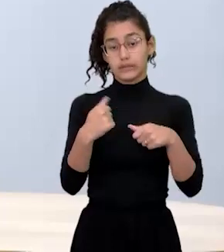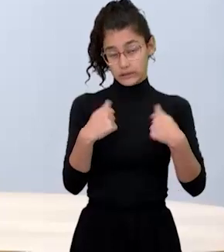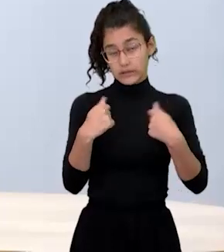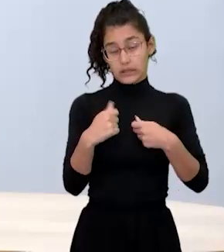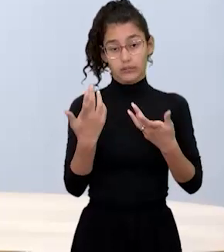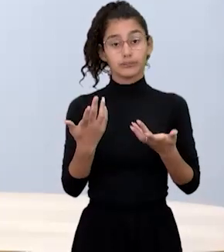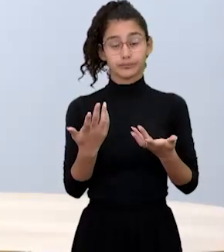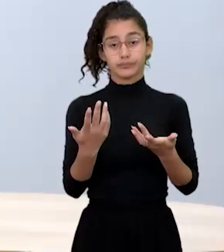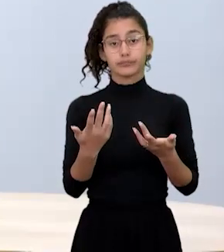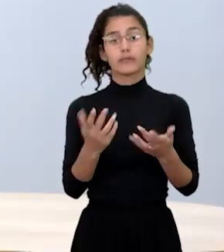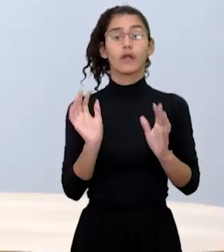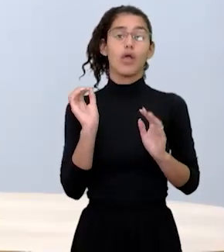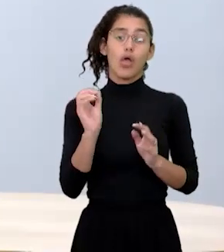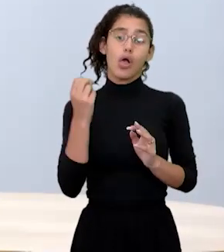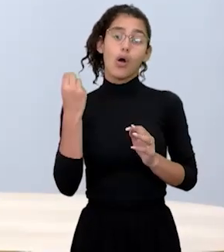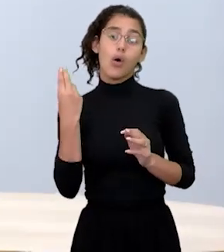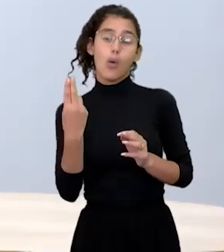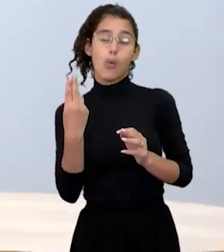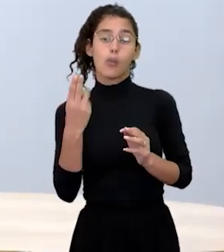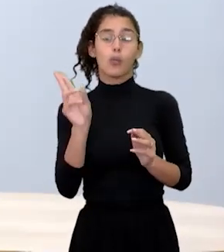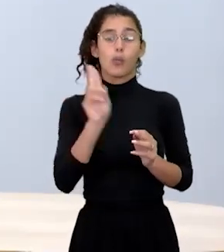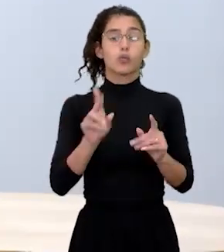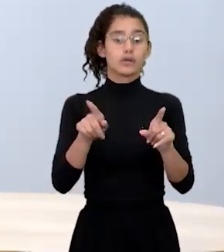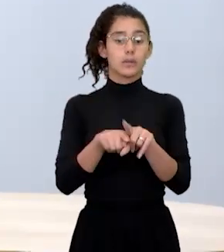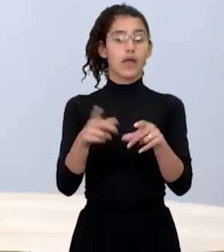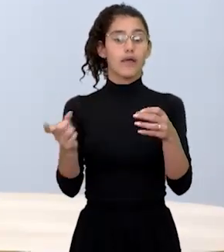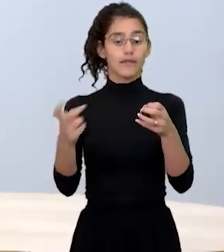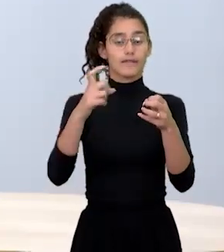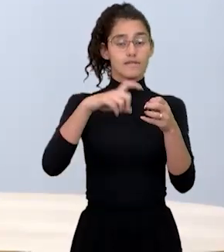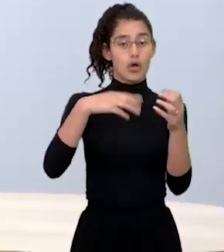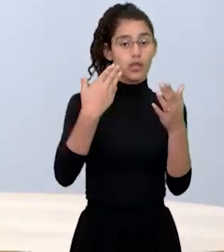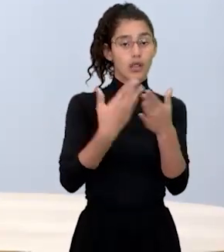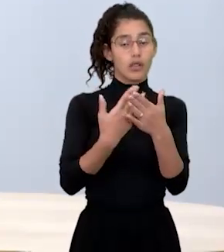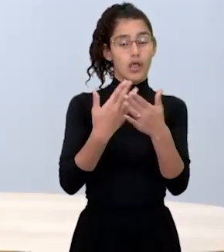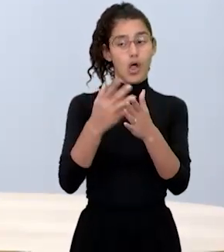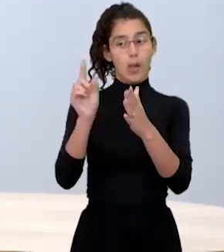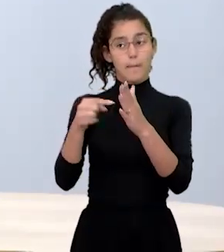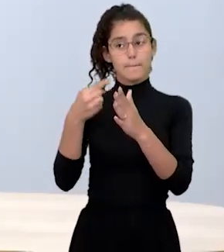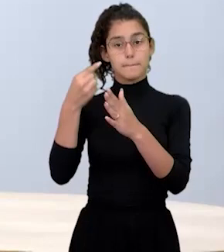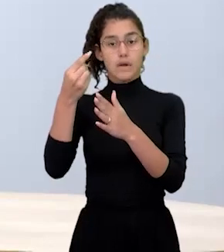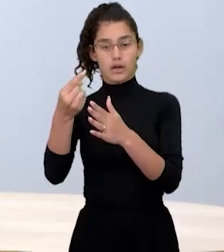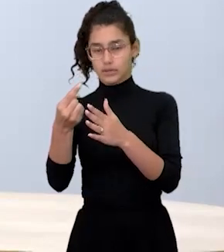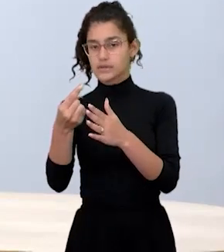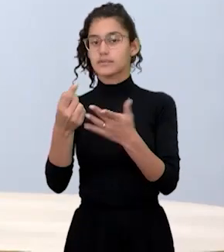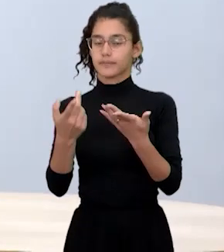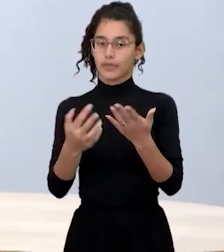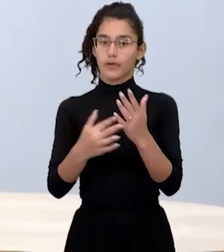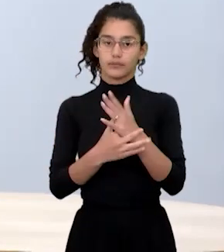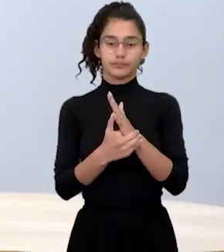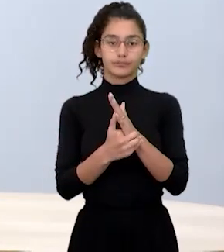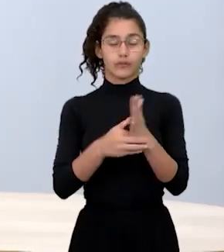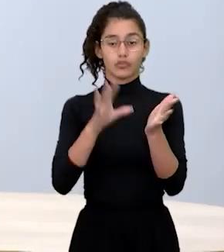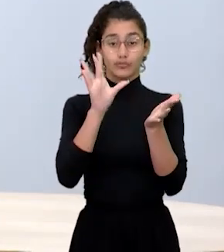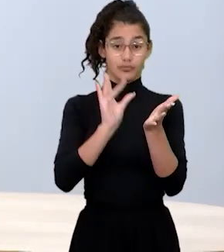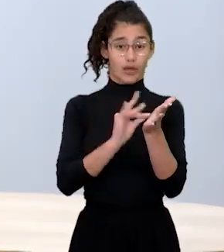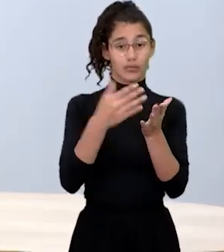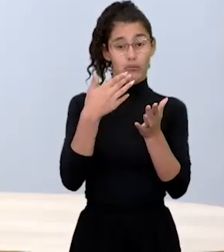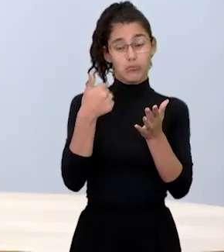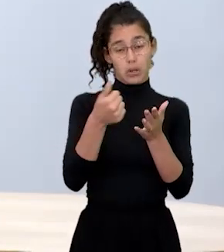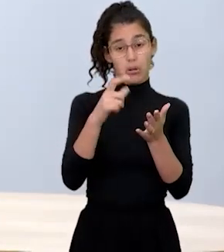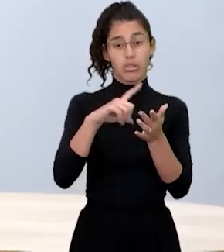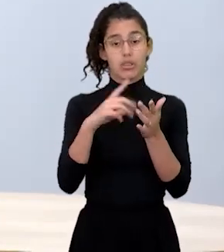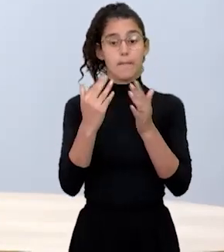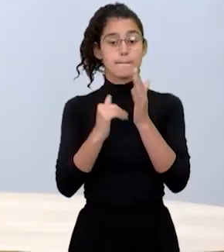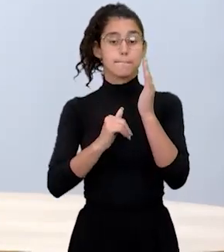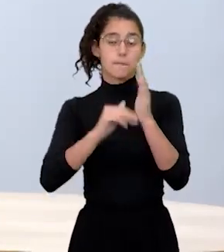ruim, né? Ou então ela aproveita, ela retoma numa aula seguinte. Então, de fato, é melhor sobrar